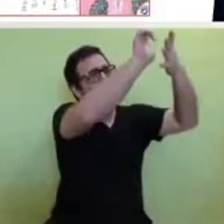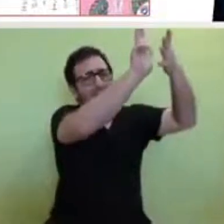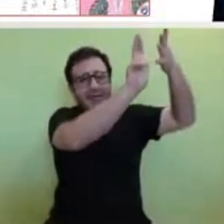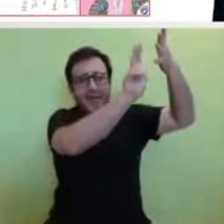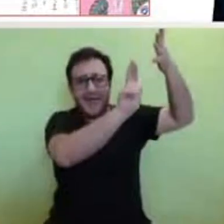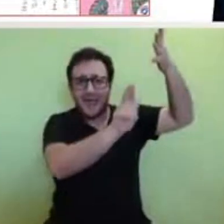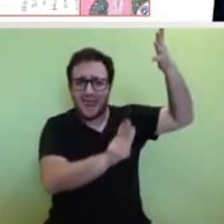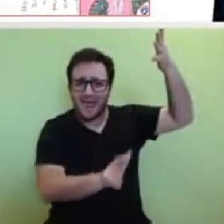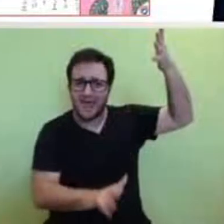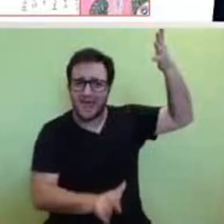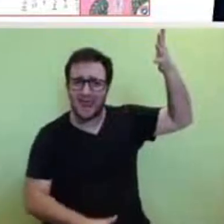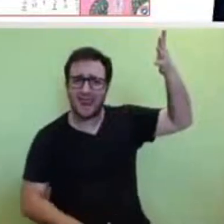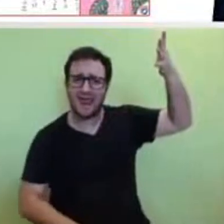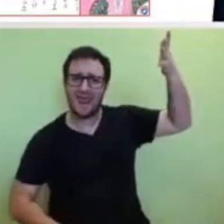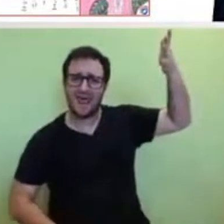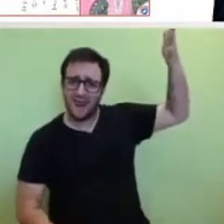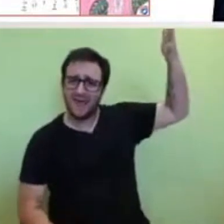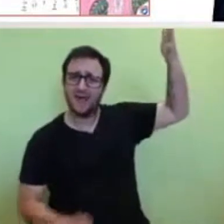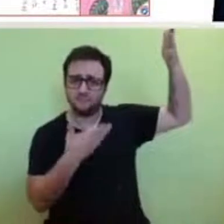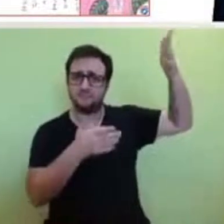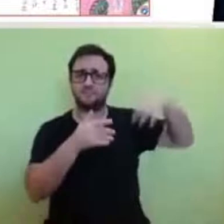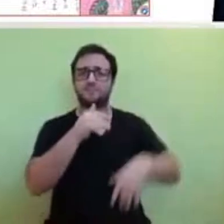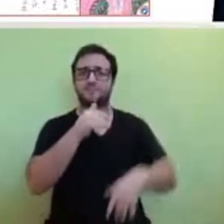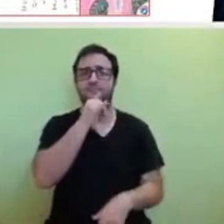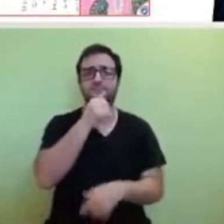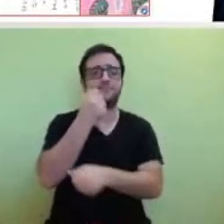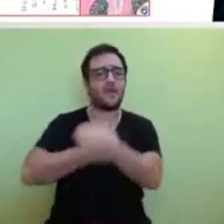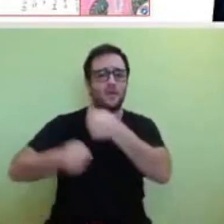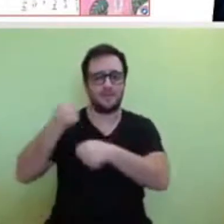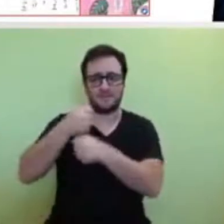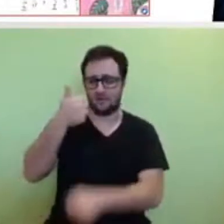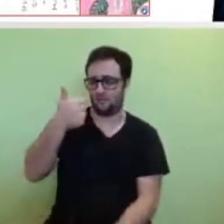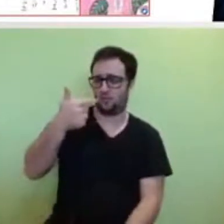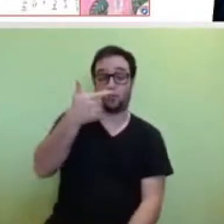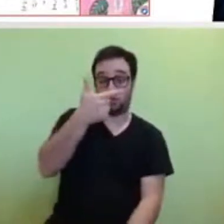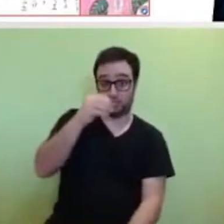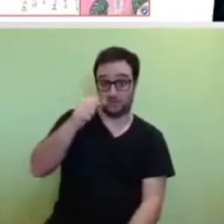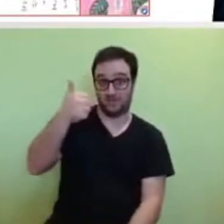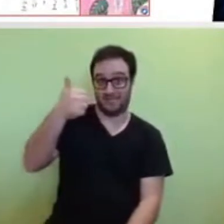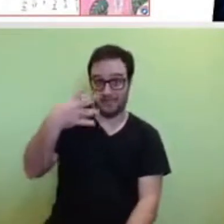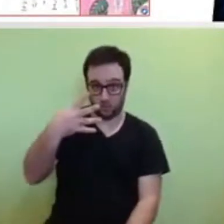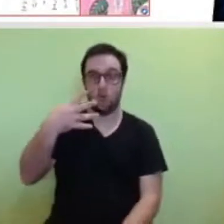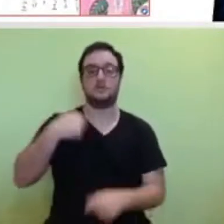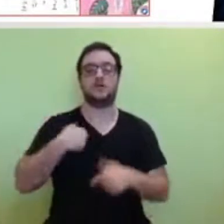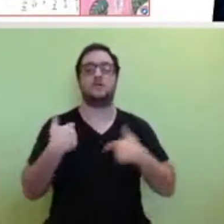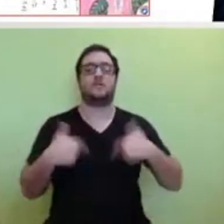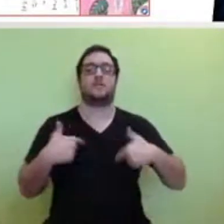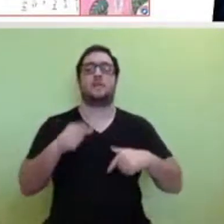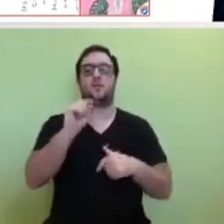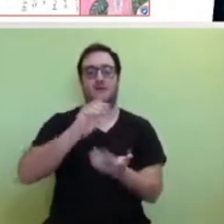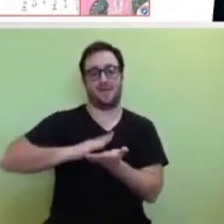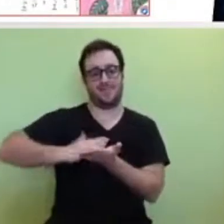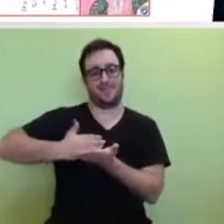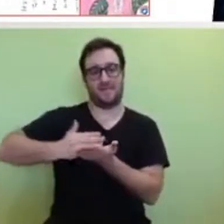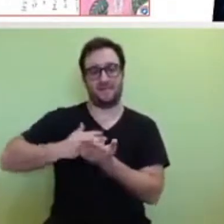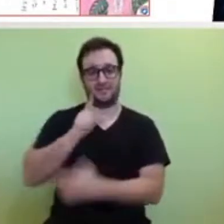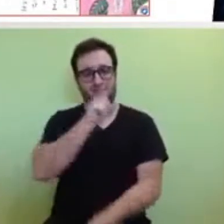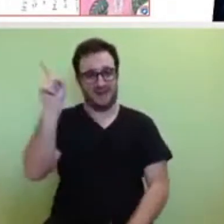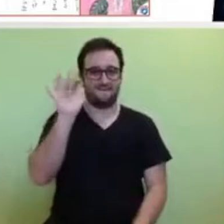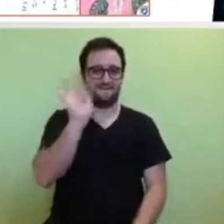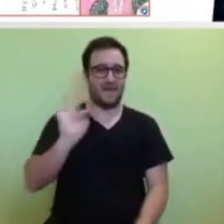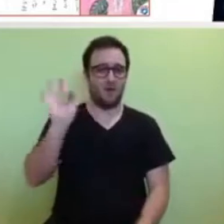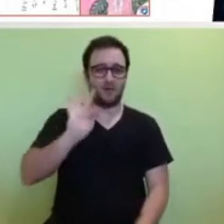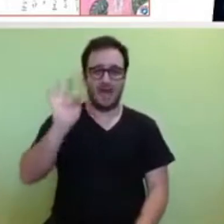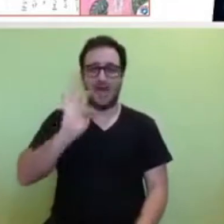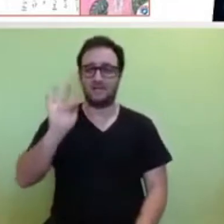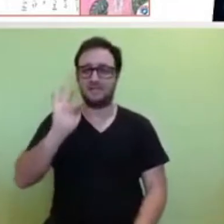2014, trabalhei como intérprete numa faculdade de São Luís, a faculdade Estácio,